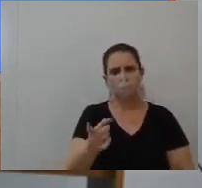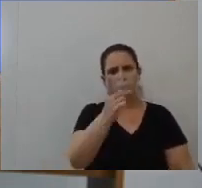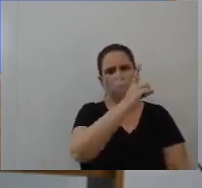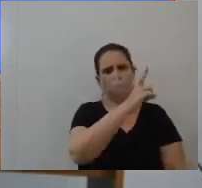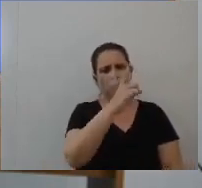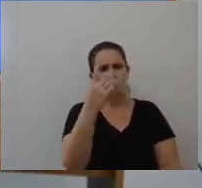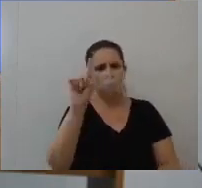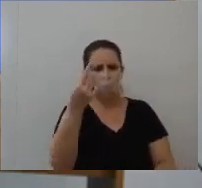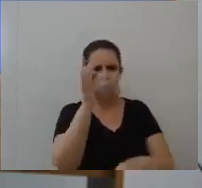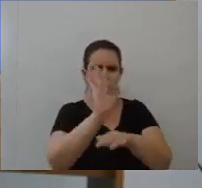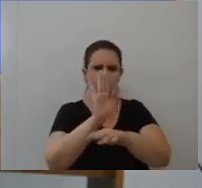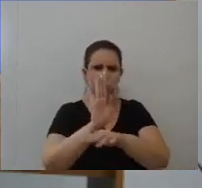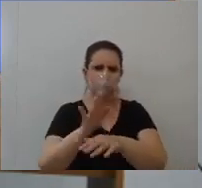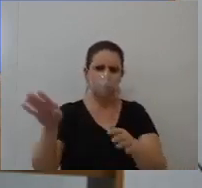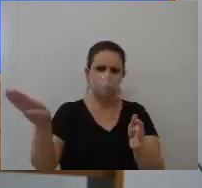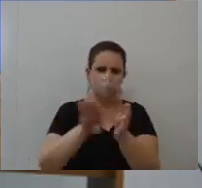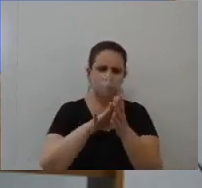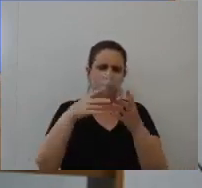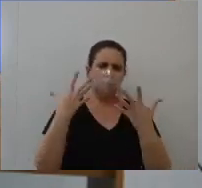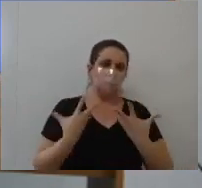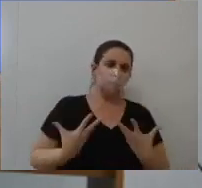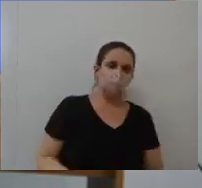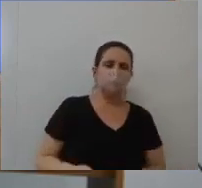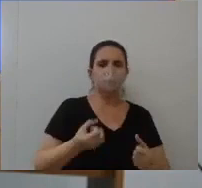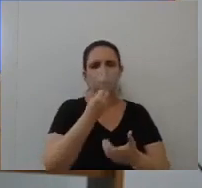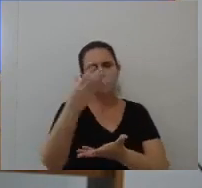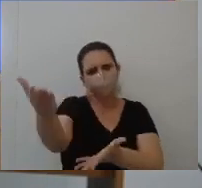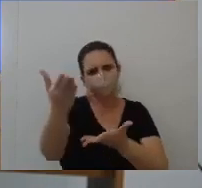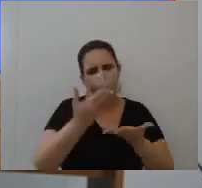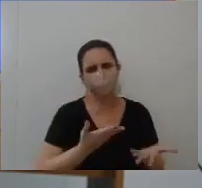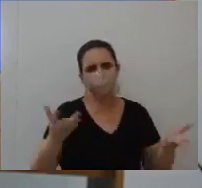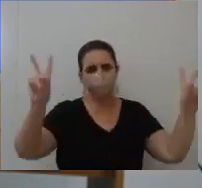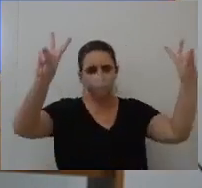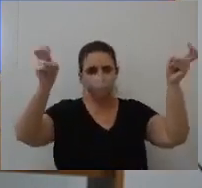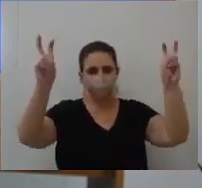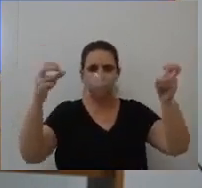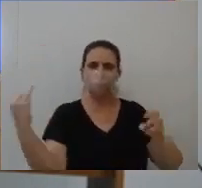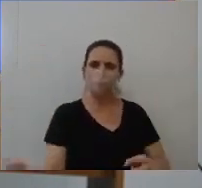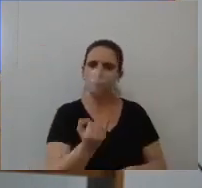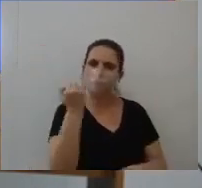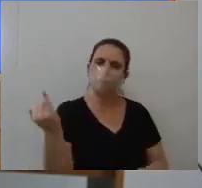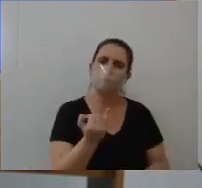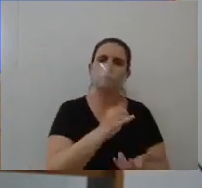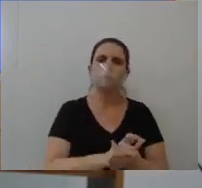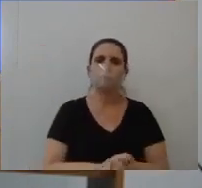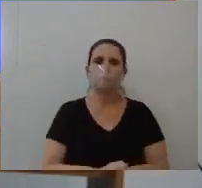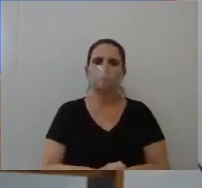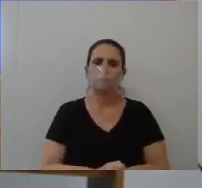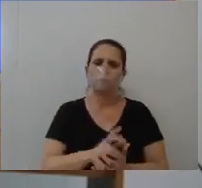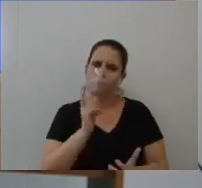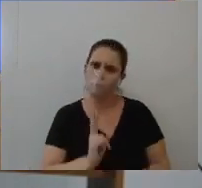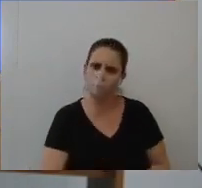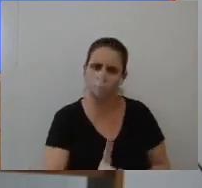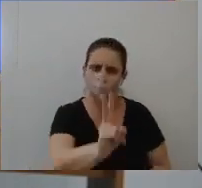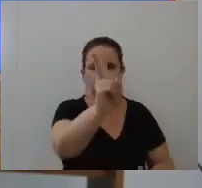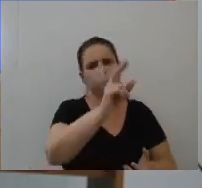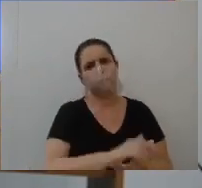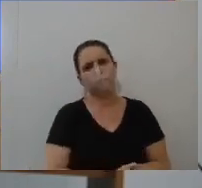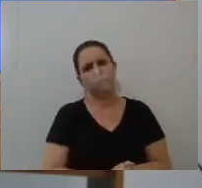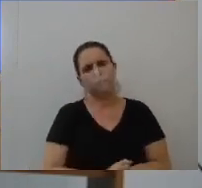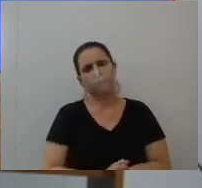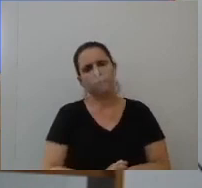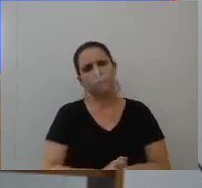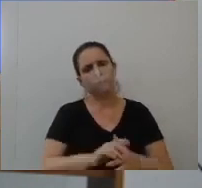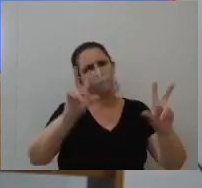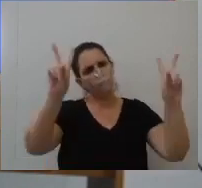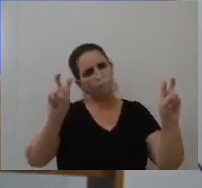tarde. Olha só, sejam muito bem-vindos, a gente vai para um assunto muito importante, que é continuação do